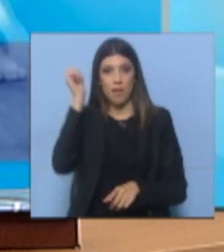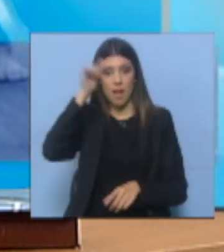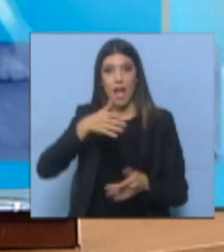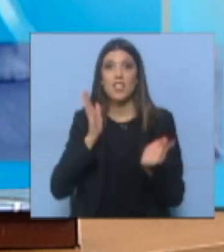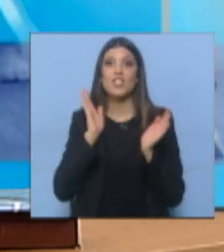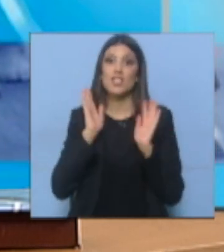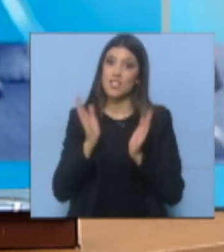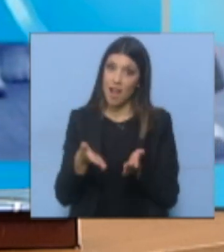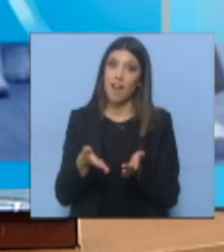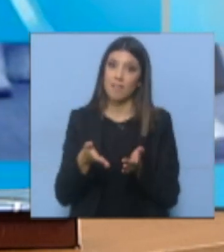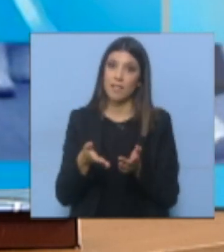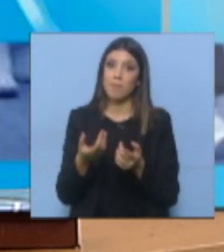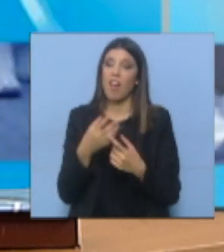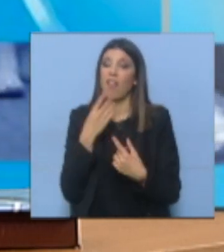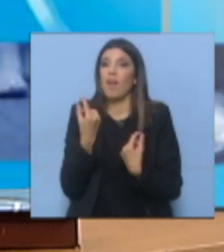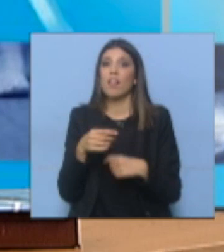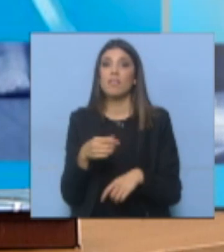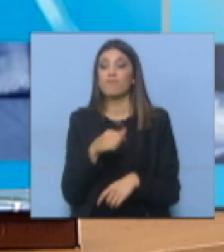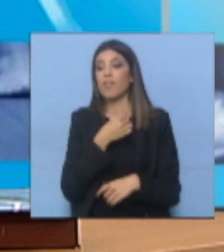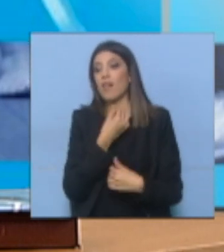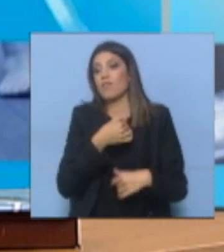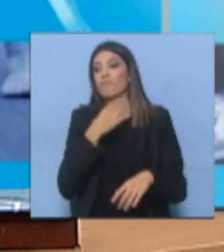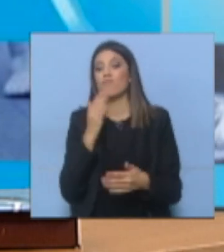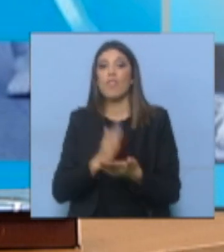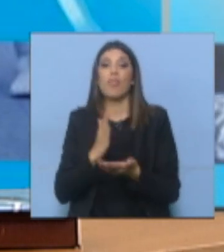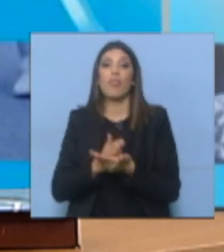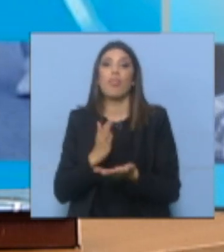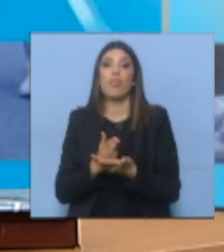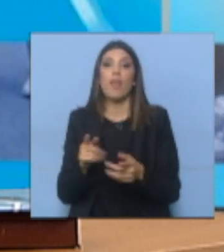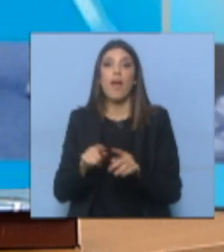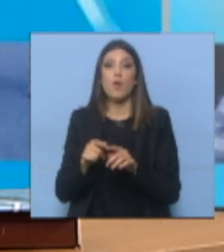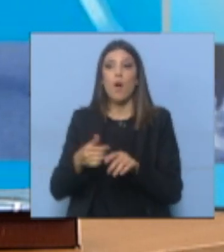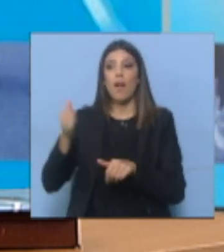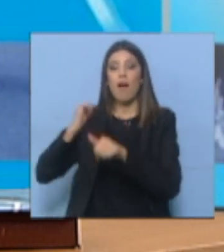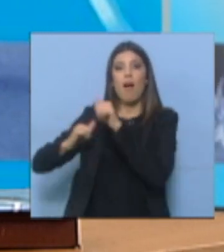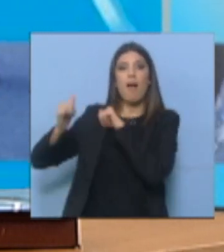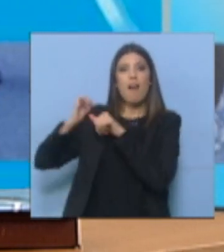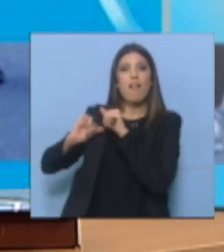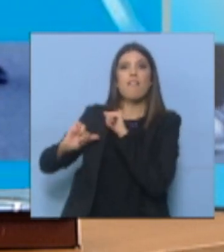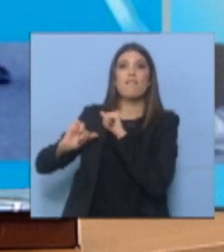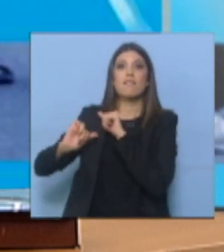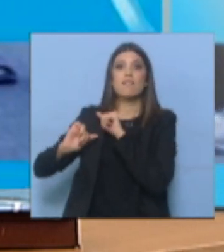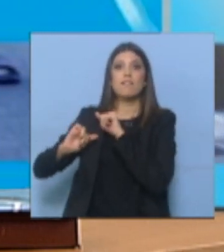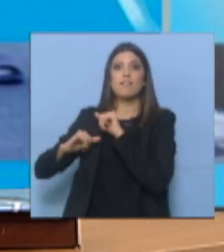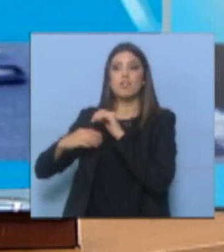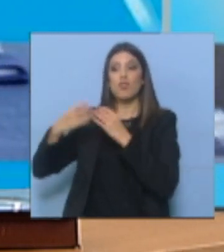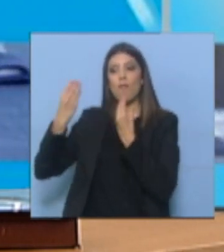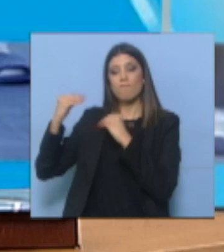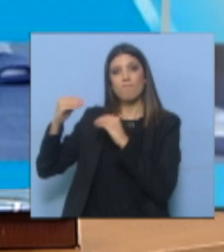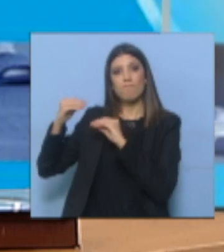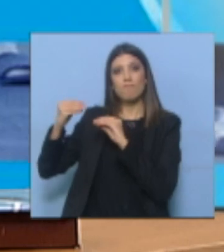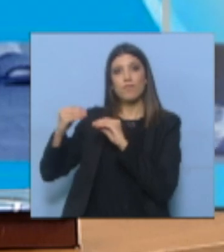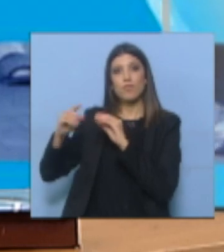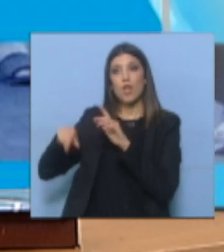simplesmente batizados, isto é, não tiveram nenhum percurso, nenhuma mistagogia posterior depois do batismo.